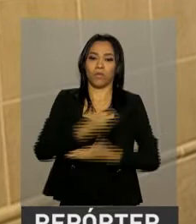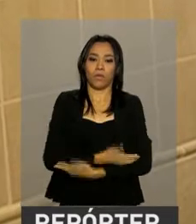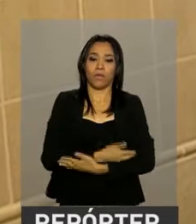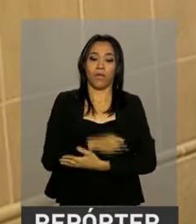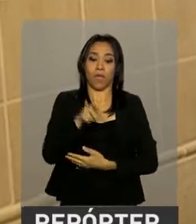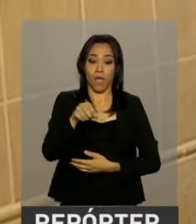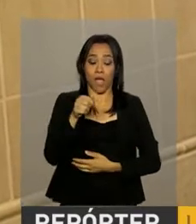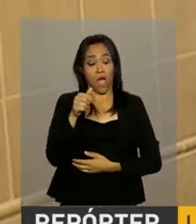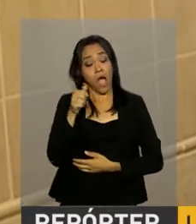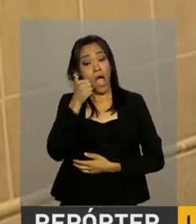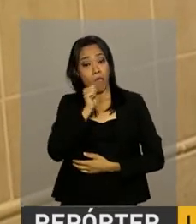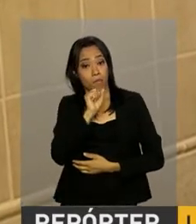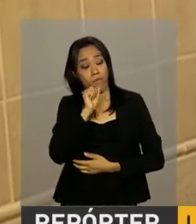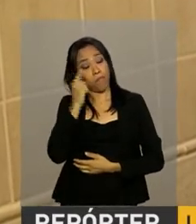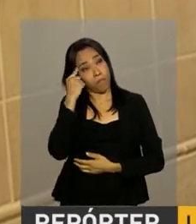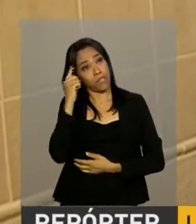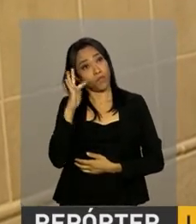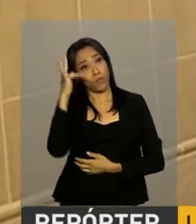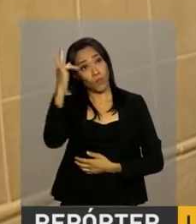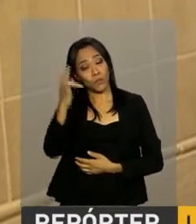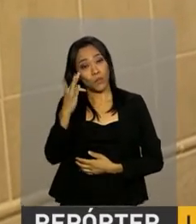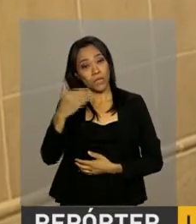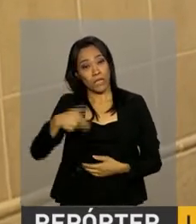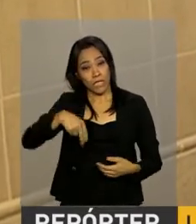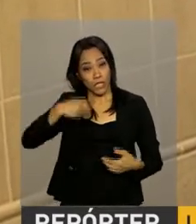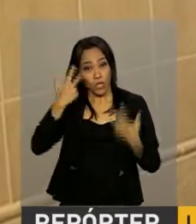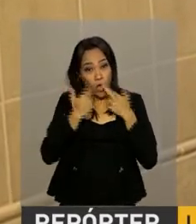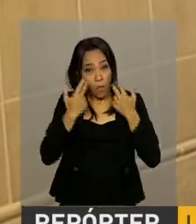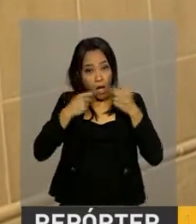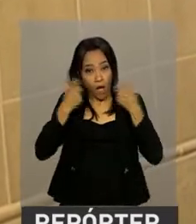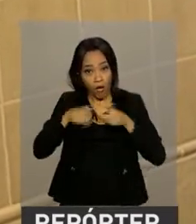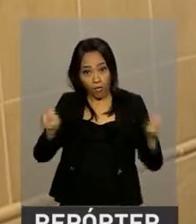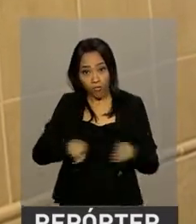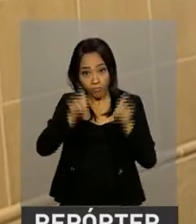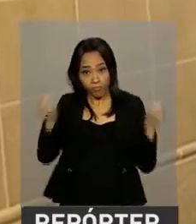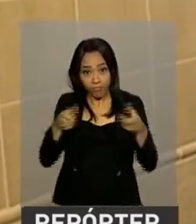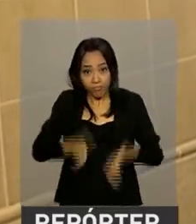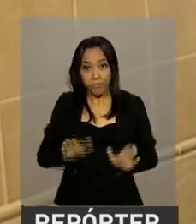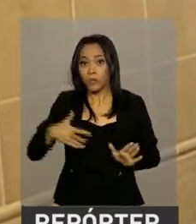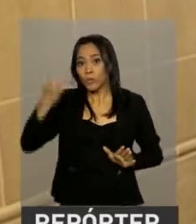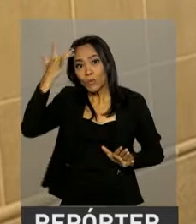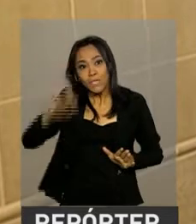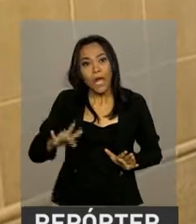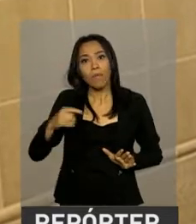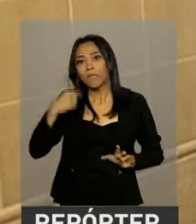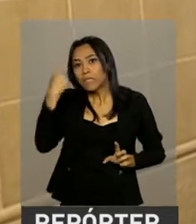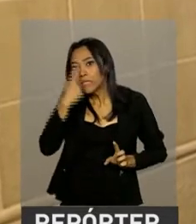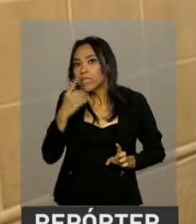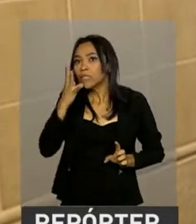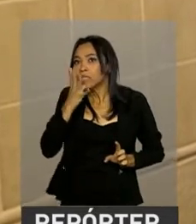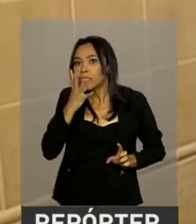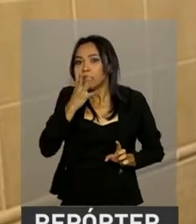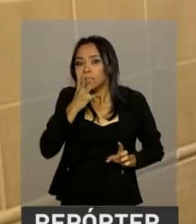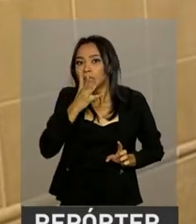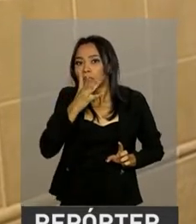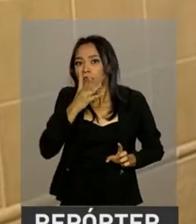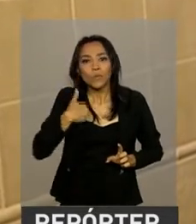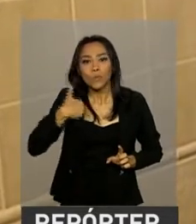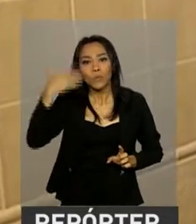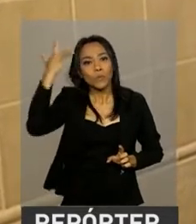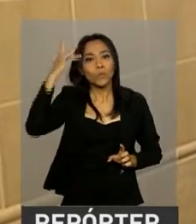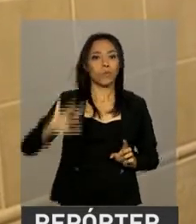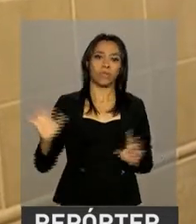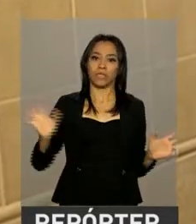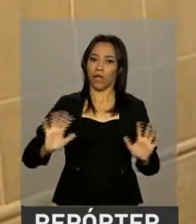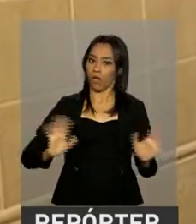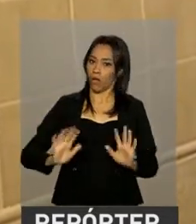mamãe decide ter o filho por parto normal, não dá para saber exatamente quanto tempo vai demorar esse trabalho todo e para o corpo dela